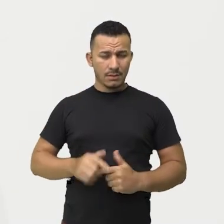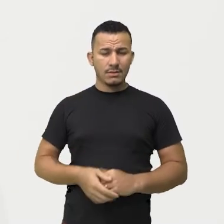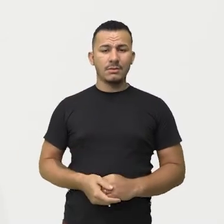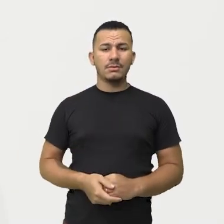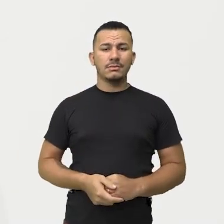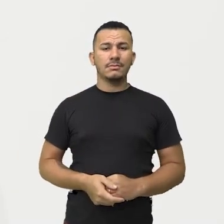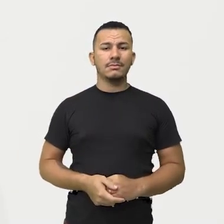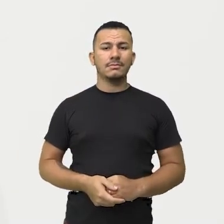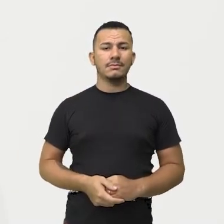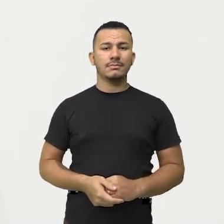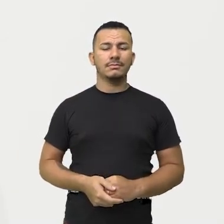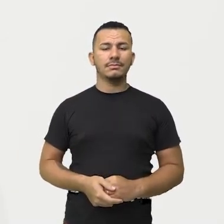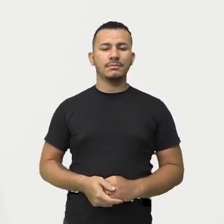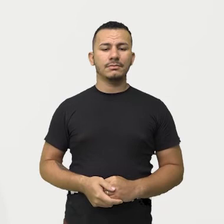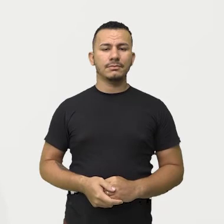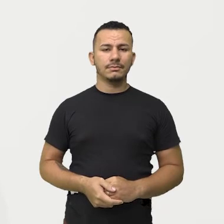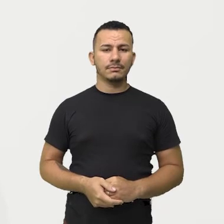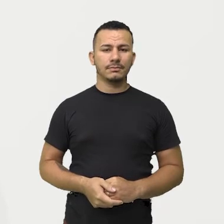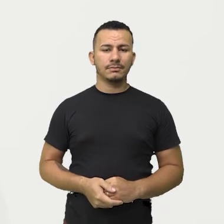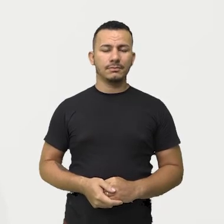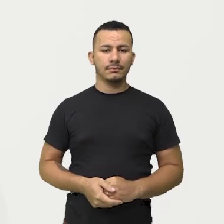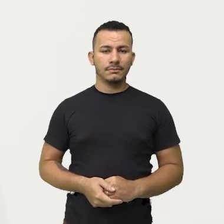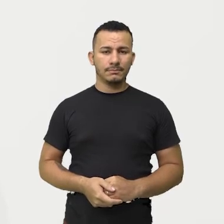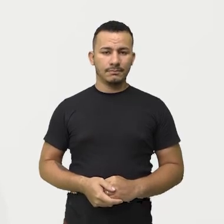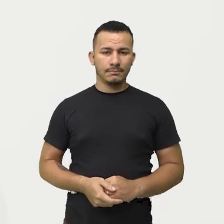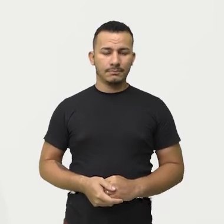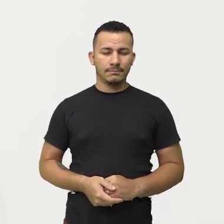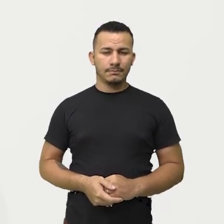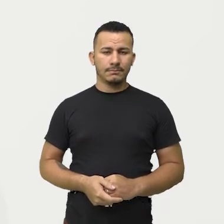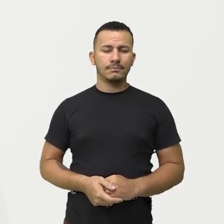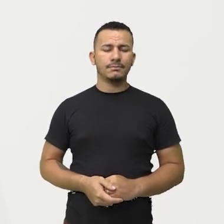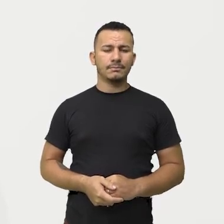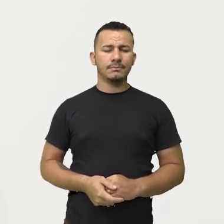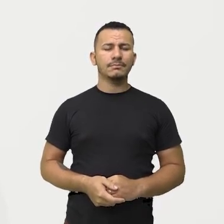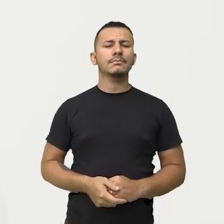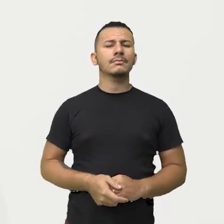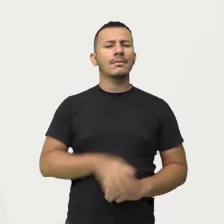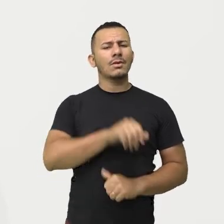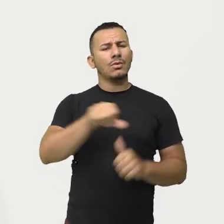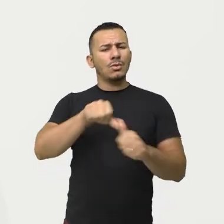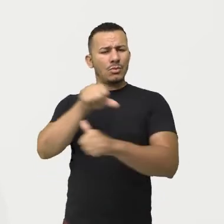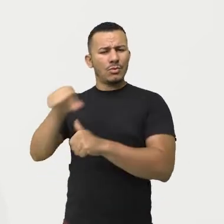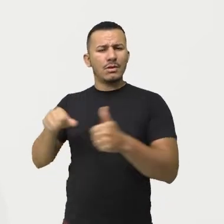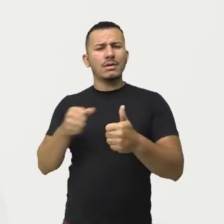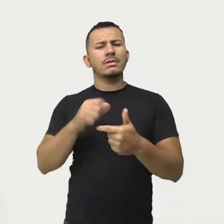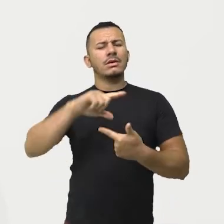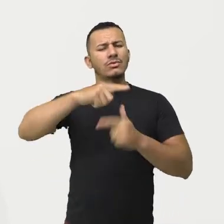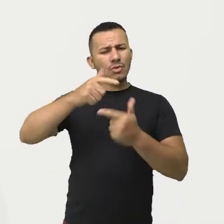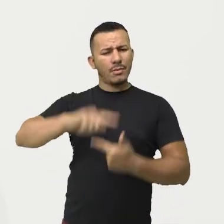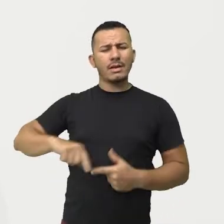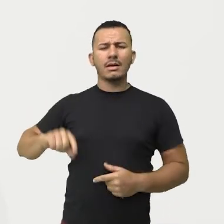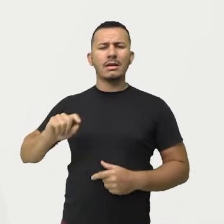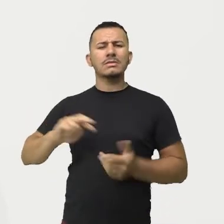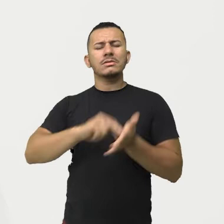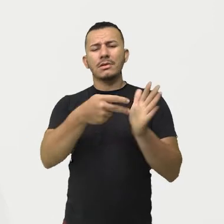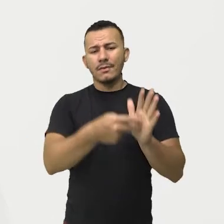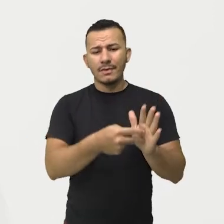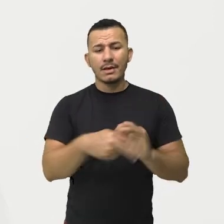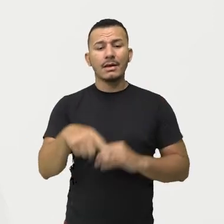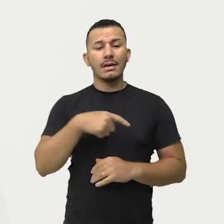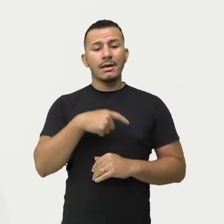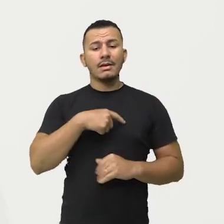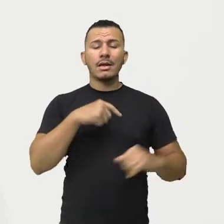geométricas. Então, nós temos o seguinte, ó. O que são transformações geométricas? São movimentos